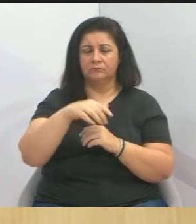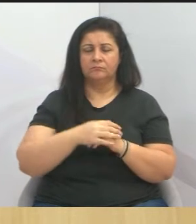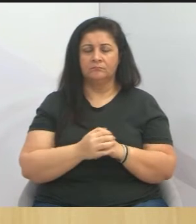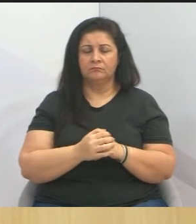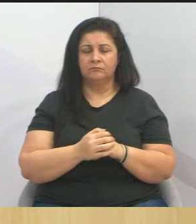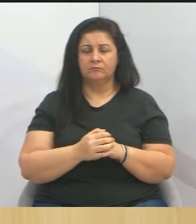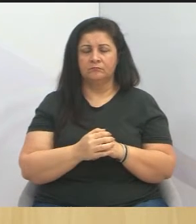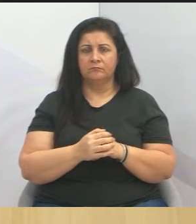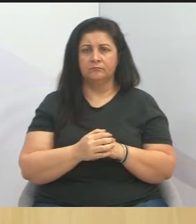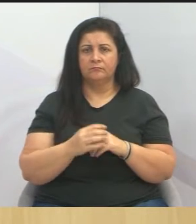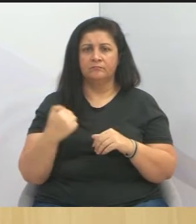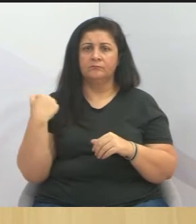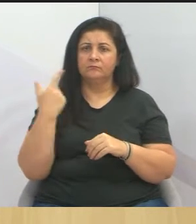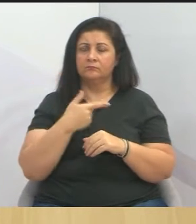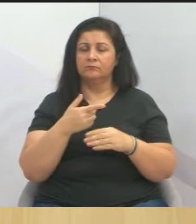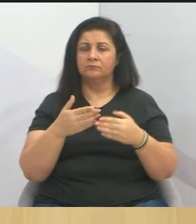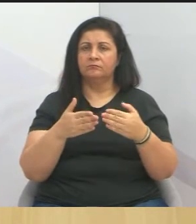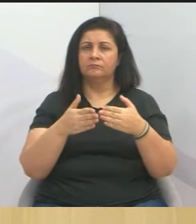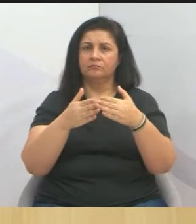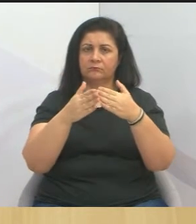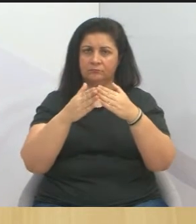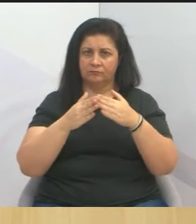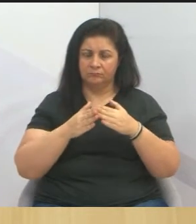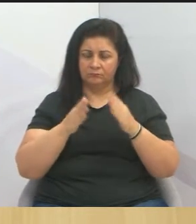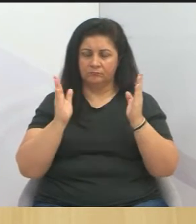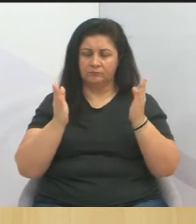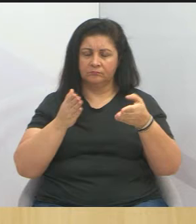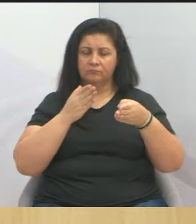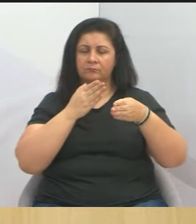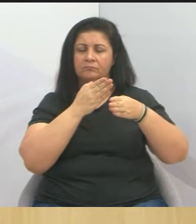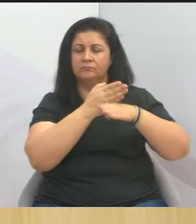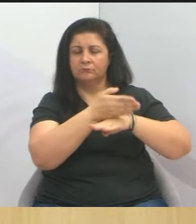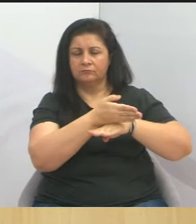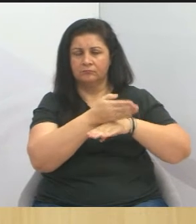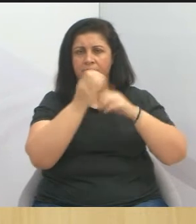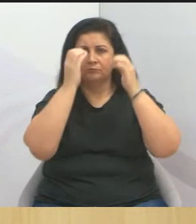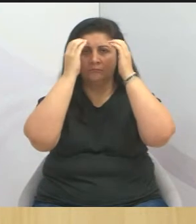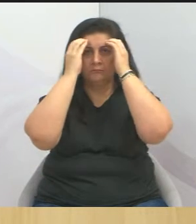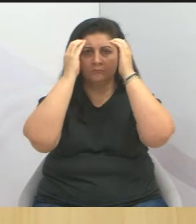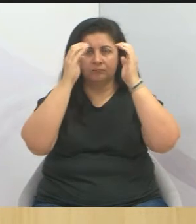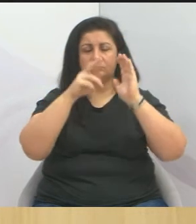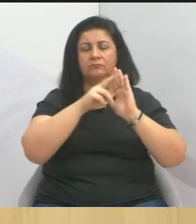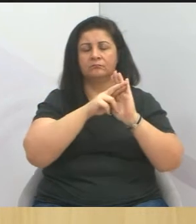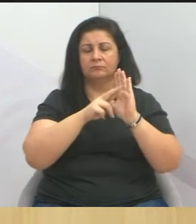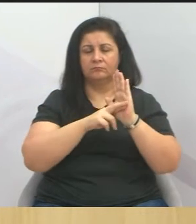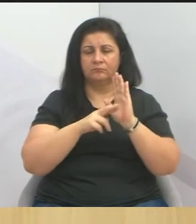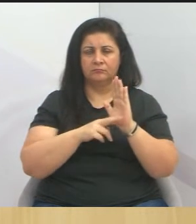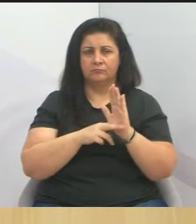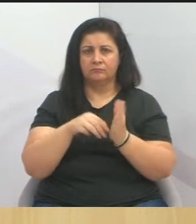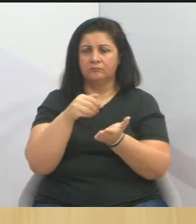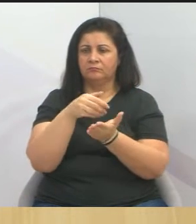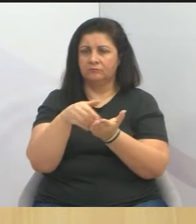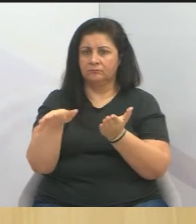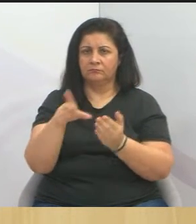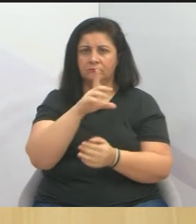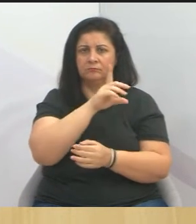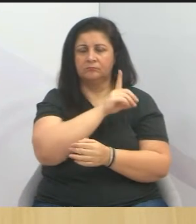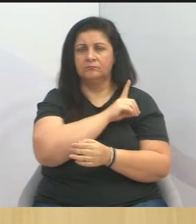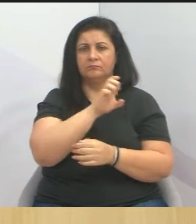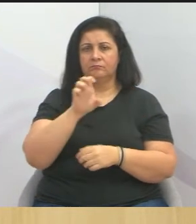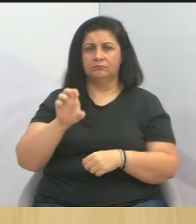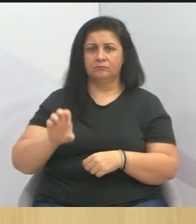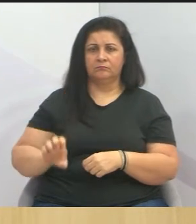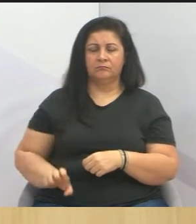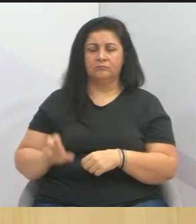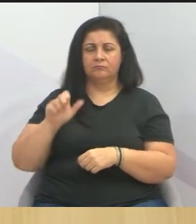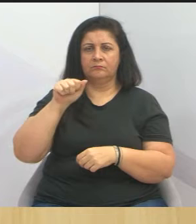o vida é aprovado pelo egrégio plenário e cumpridas as formalidades regimentais que seja oficiado ao deputado estadual